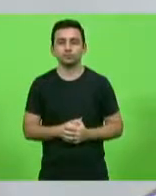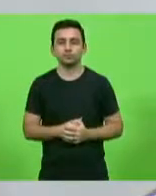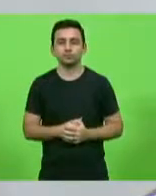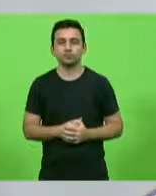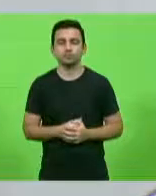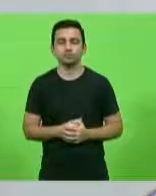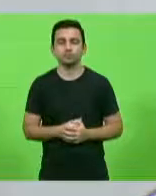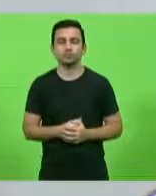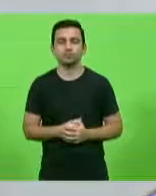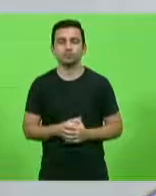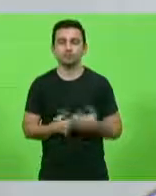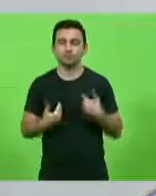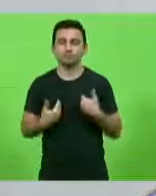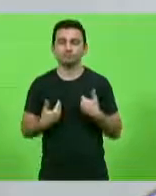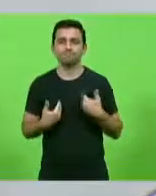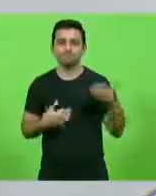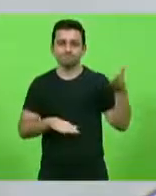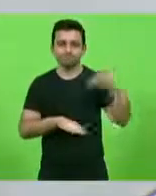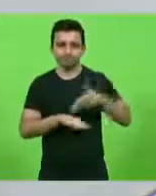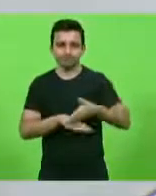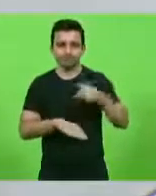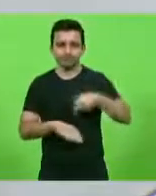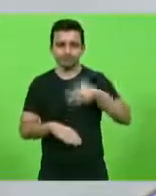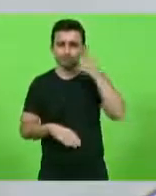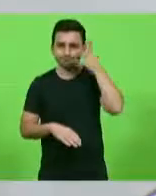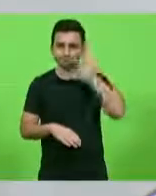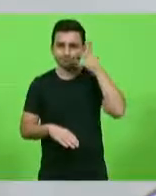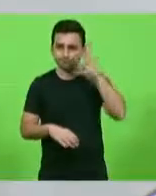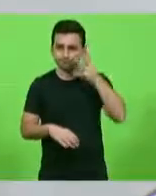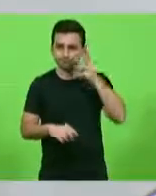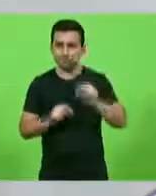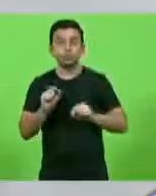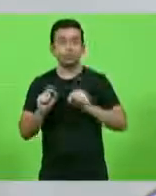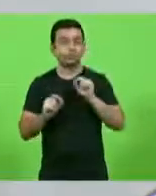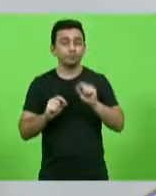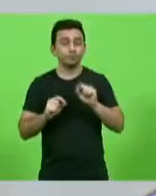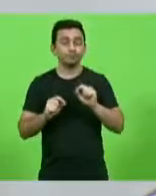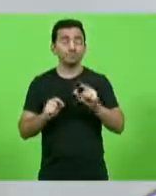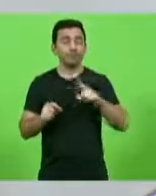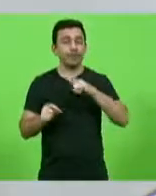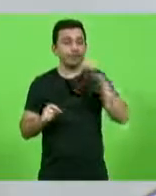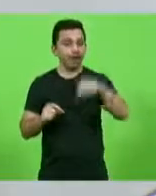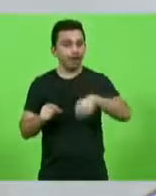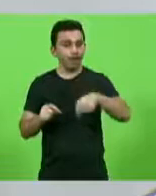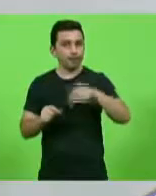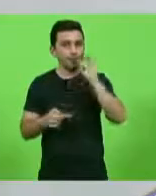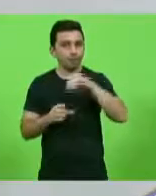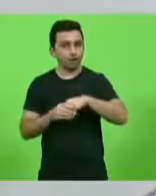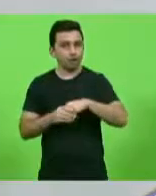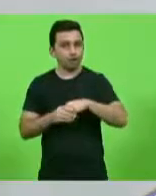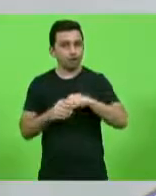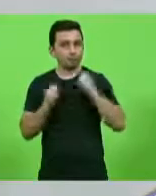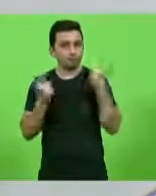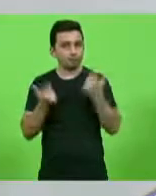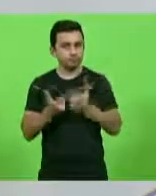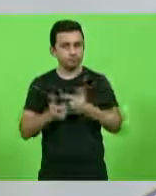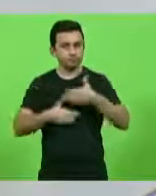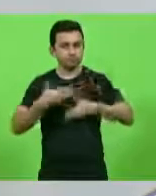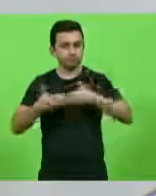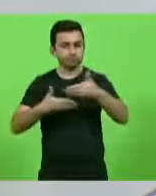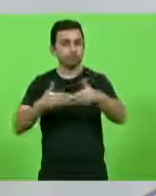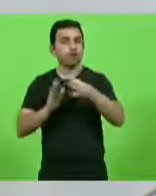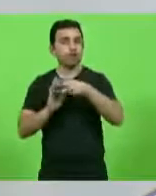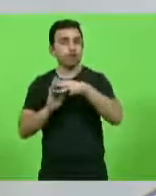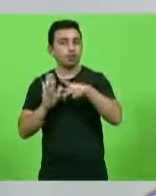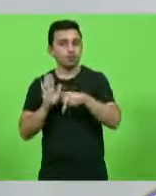o que me faz vir à tribuna, nós temos em tramitação nesta casa uma medida provisória que veio do governo